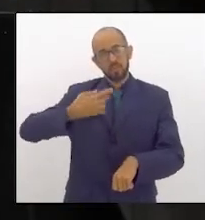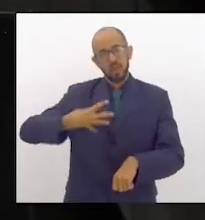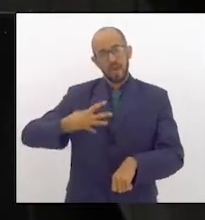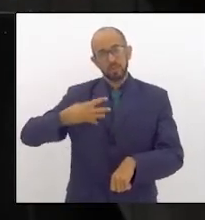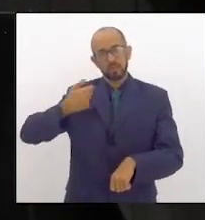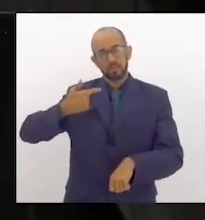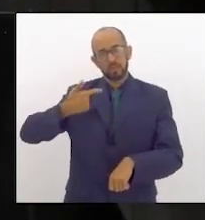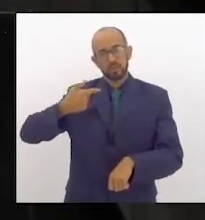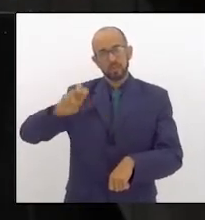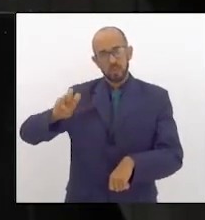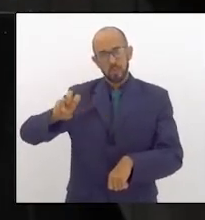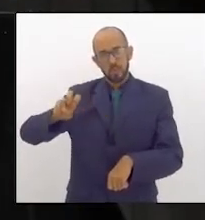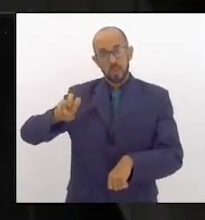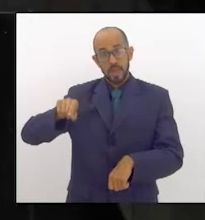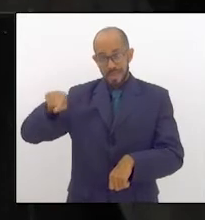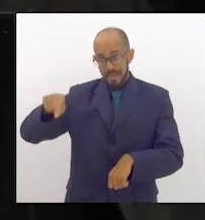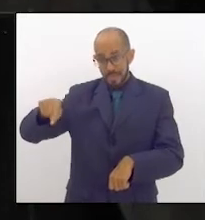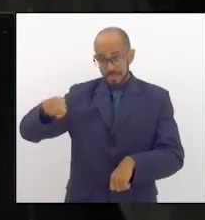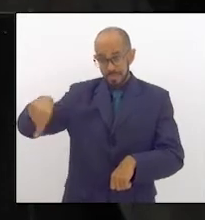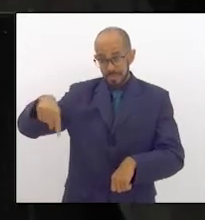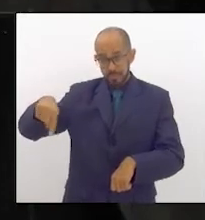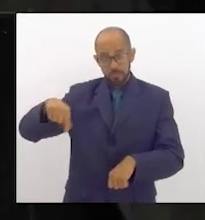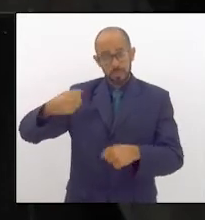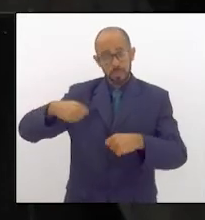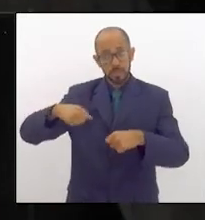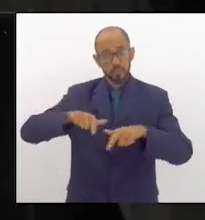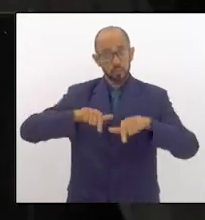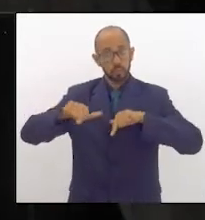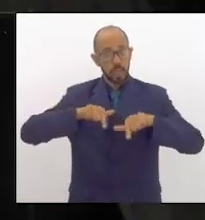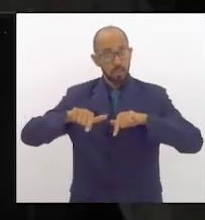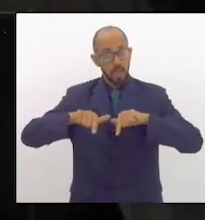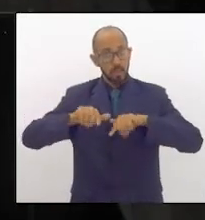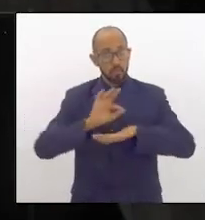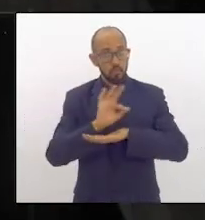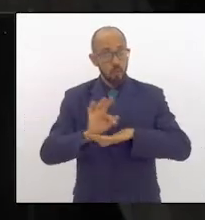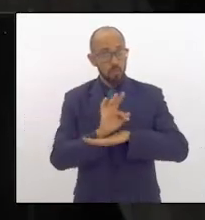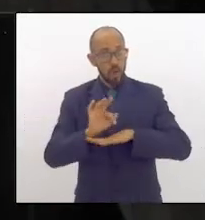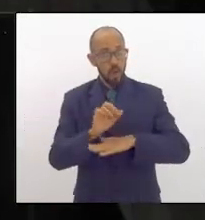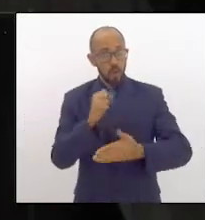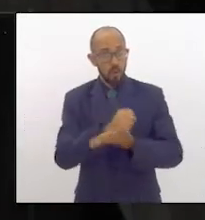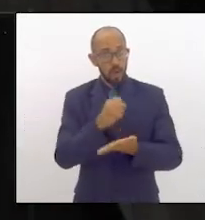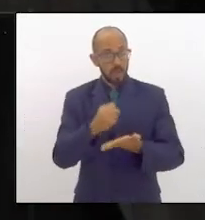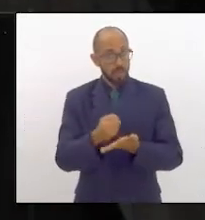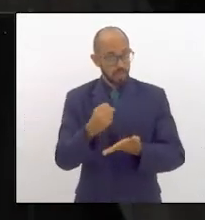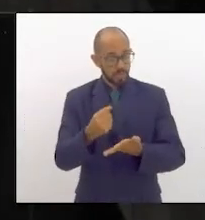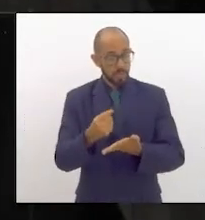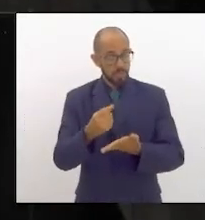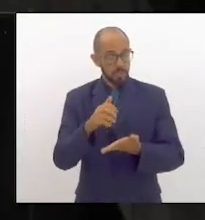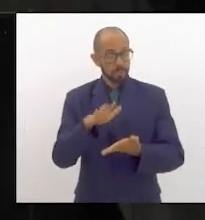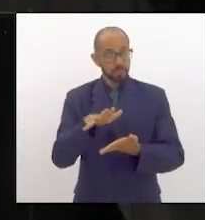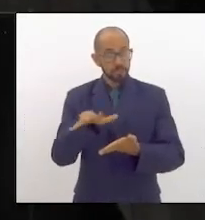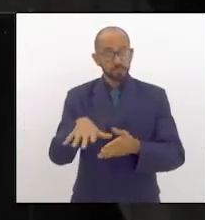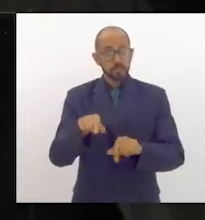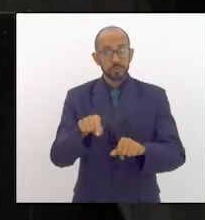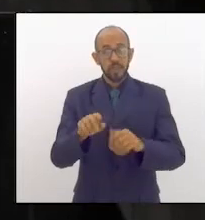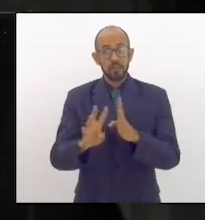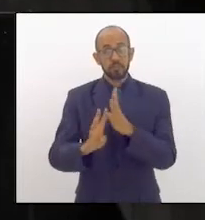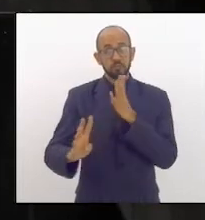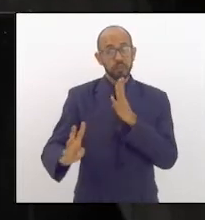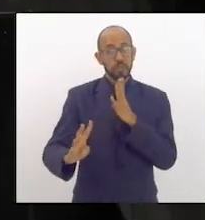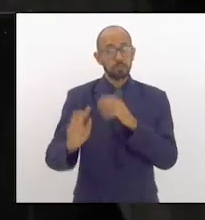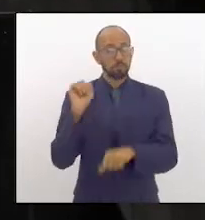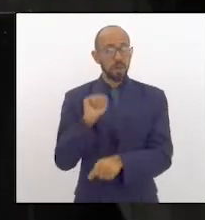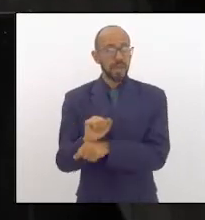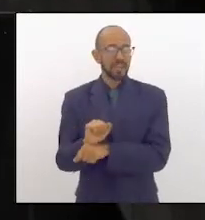pessoa de 24 25 anos tem que ter é um emprego é um trabalho né formal com carteira assinada e com isso a fila fica parada